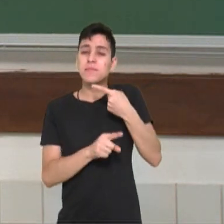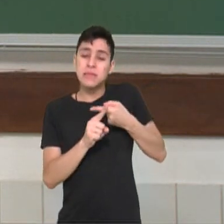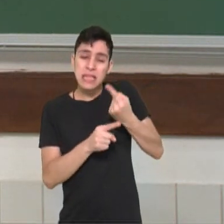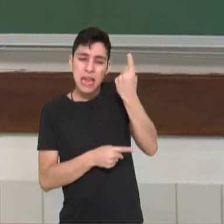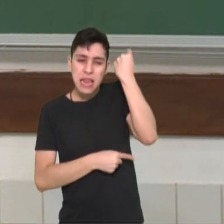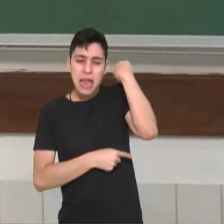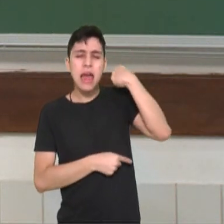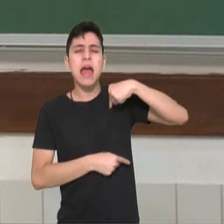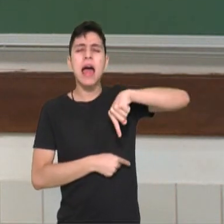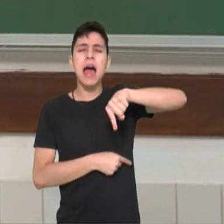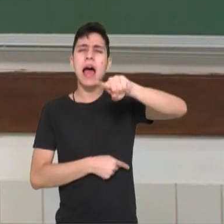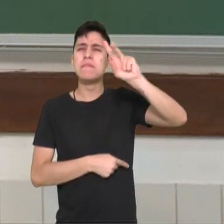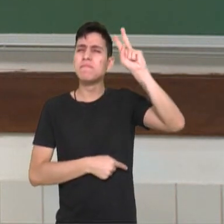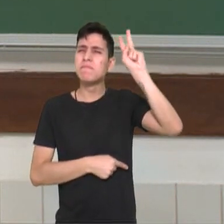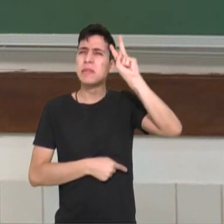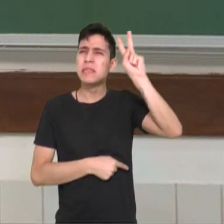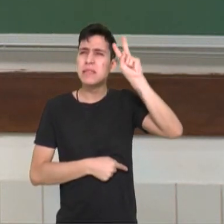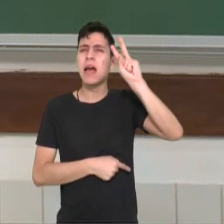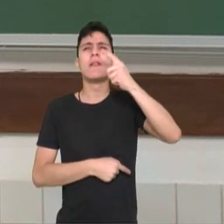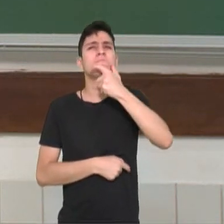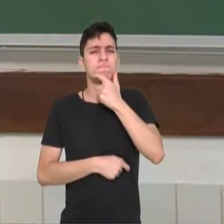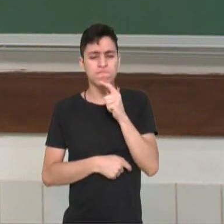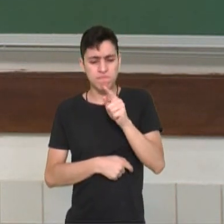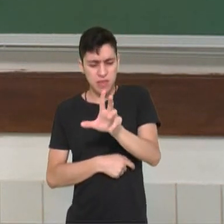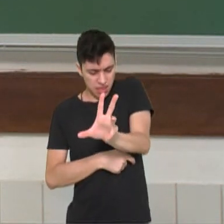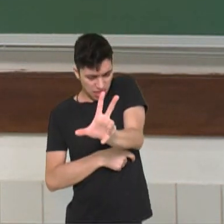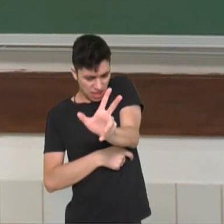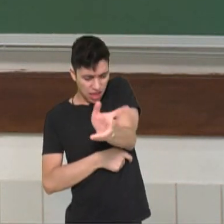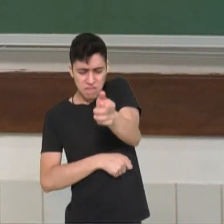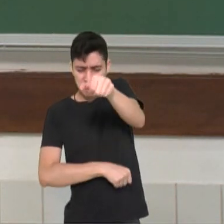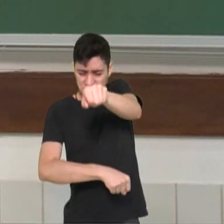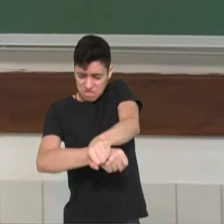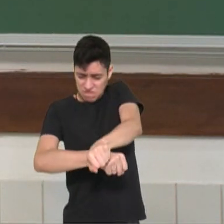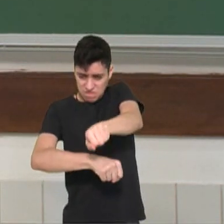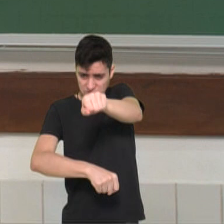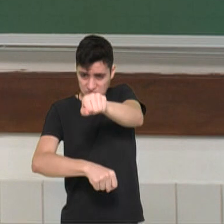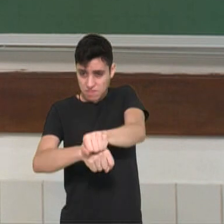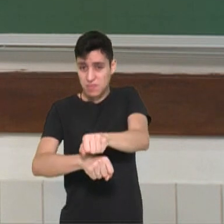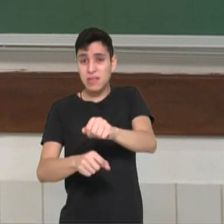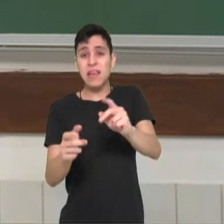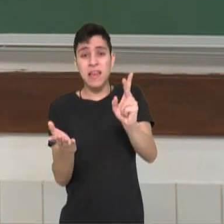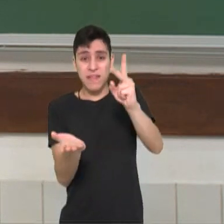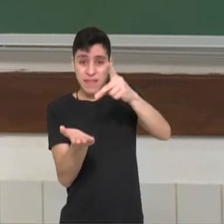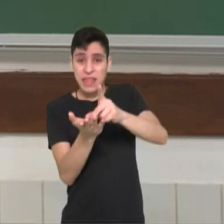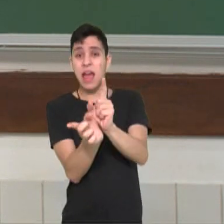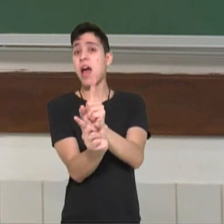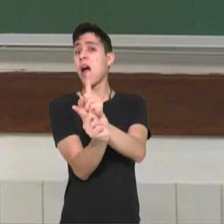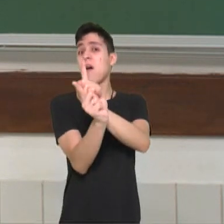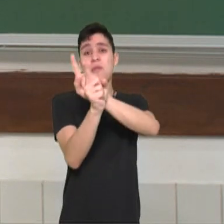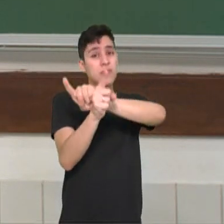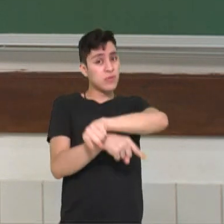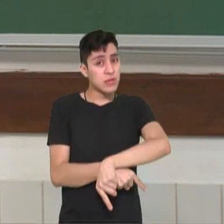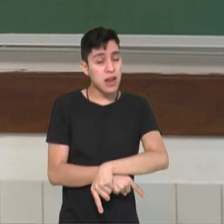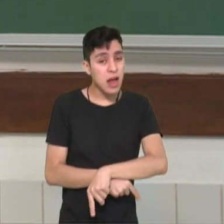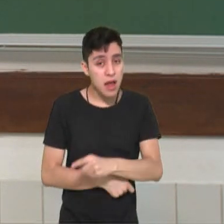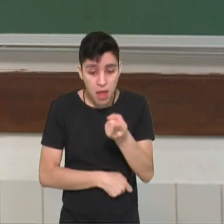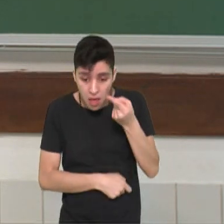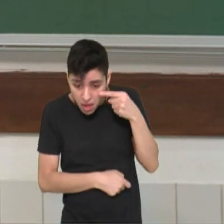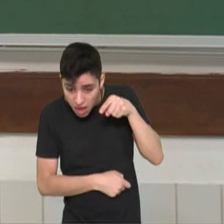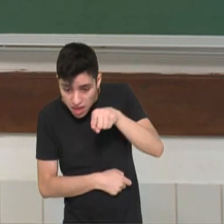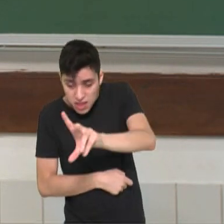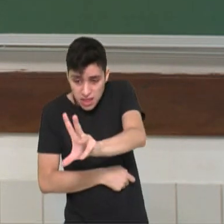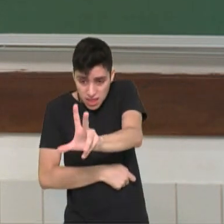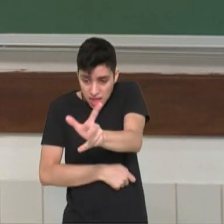era passada a ideia de que o continente africano era um continente muito pobre. Pelo contrário, a riqueza do